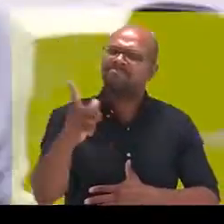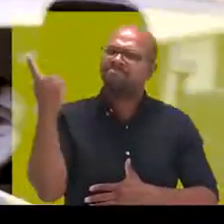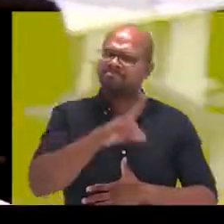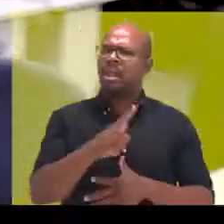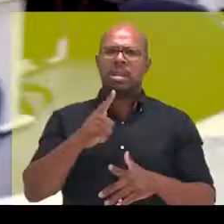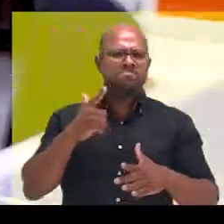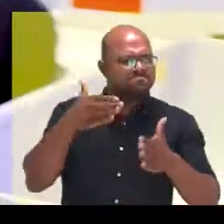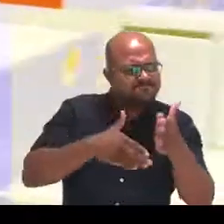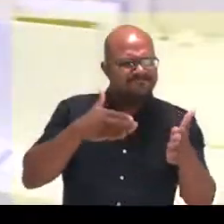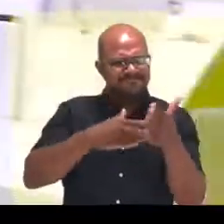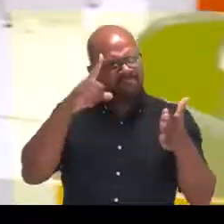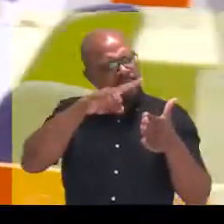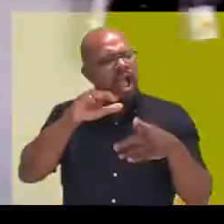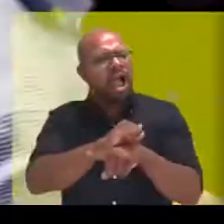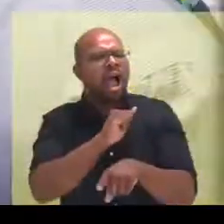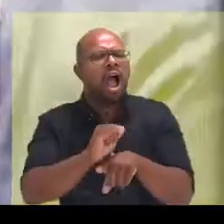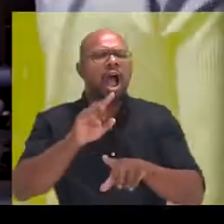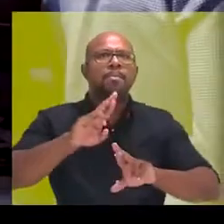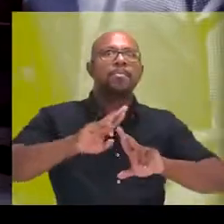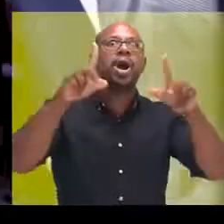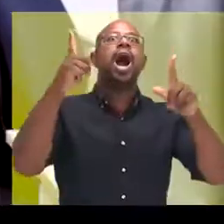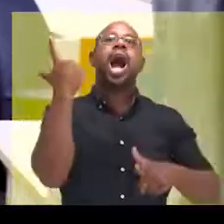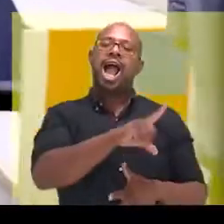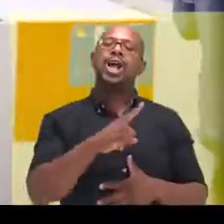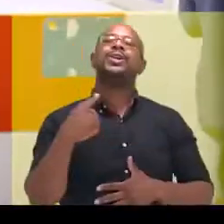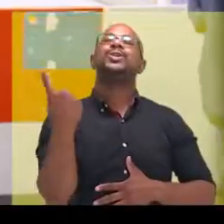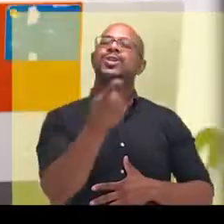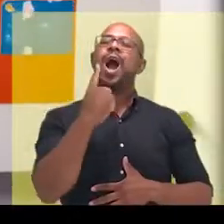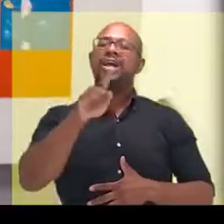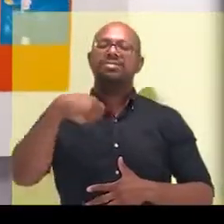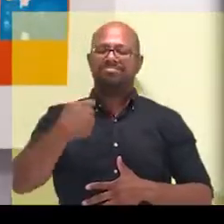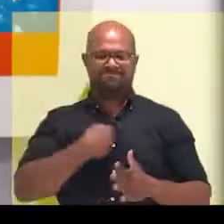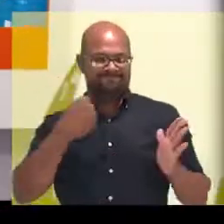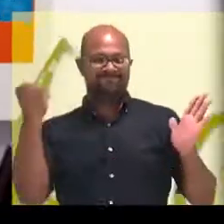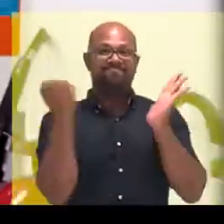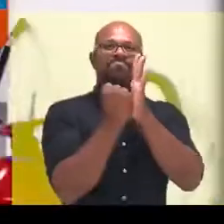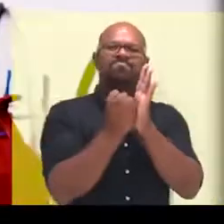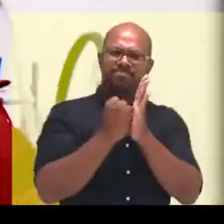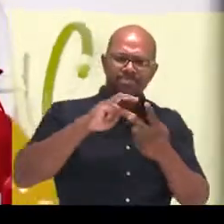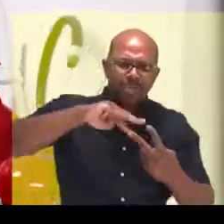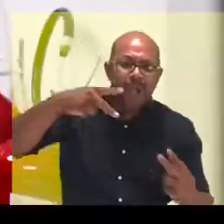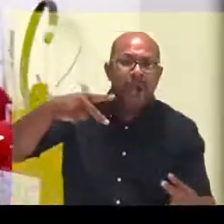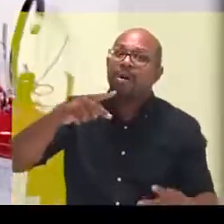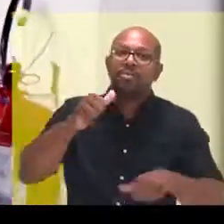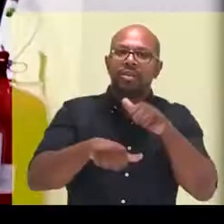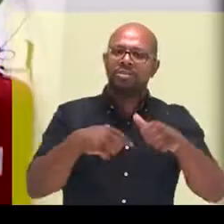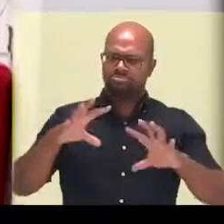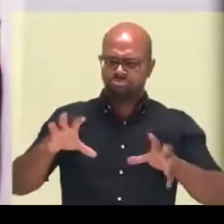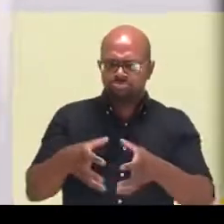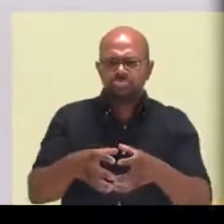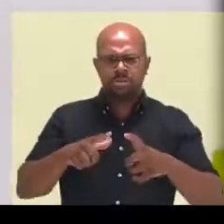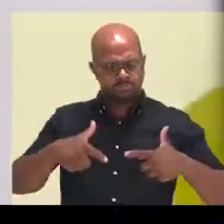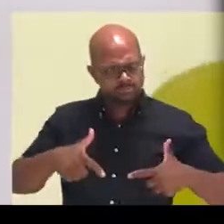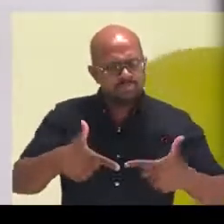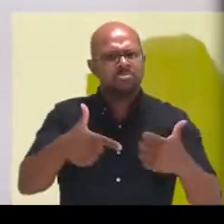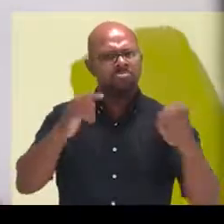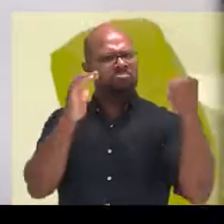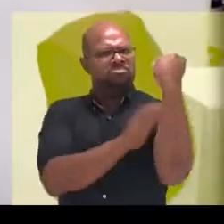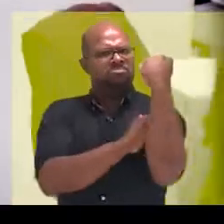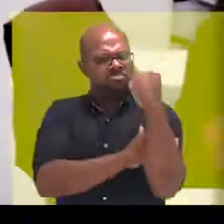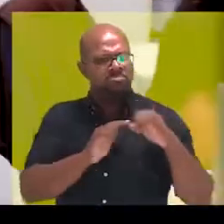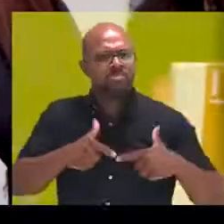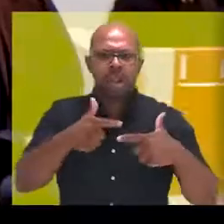sempre ultrapassa as barreiras de forma criativa. Nós temos o DNA da mudança. Somos um time com garra, luta